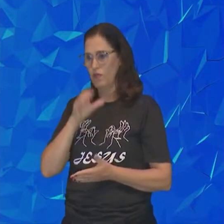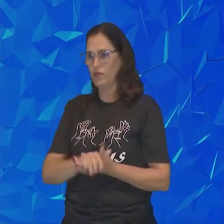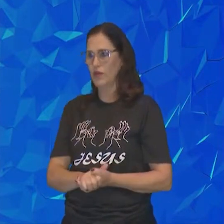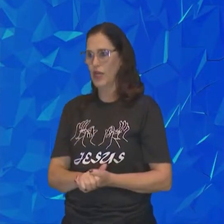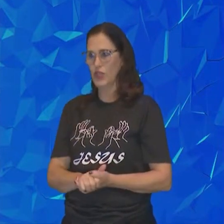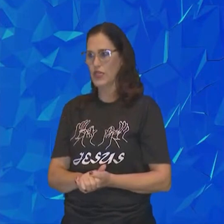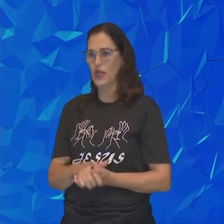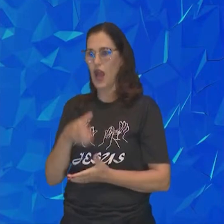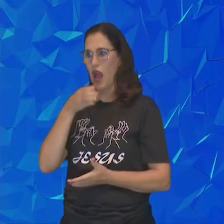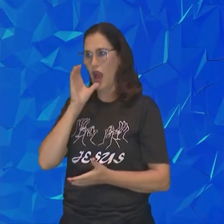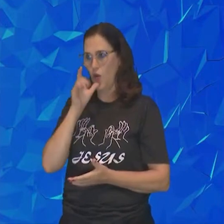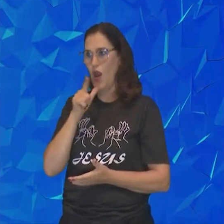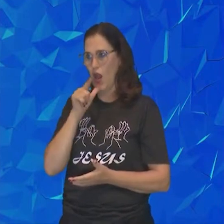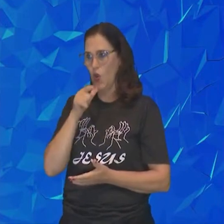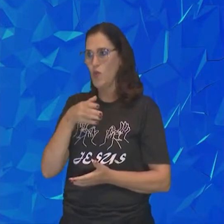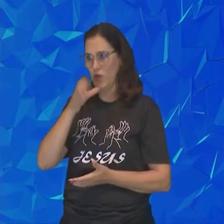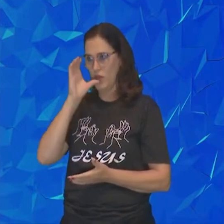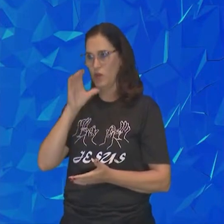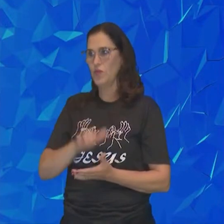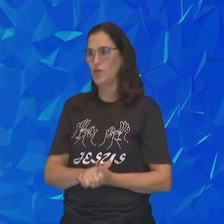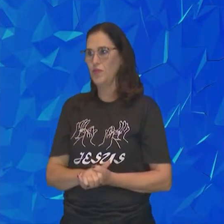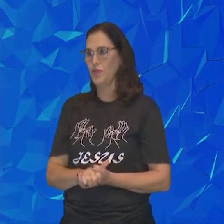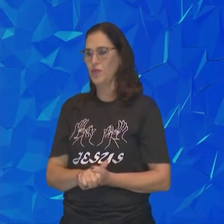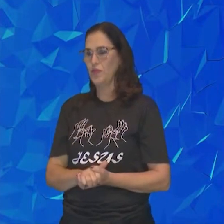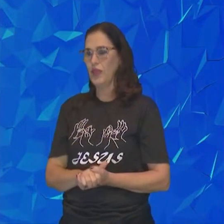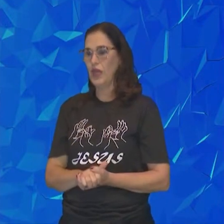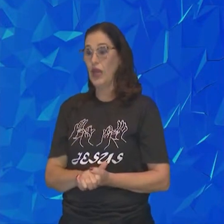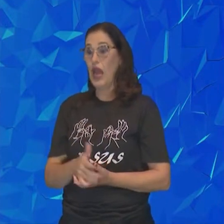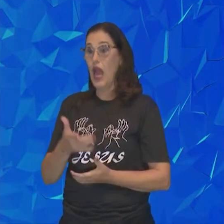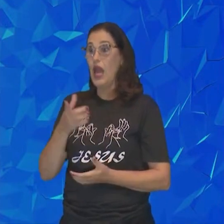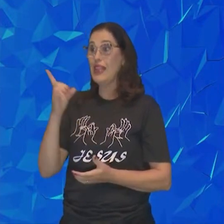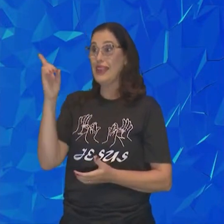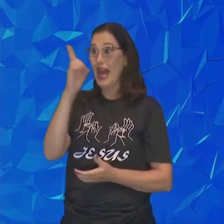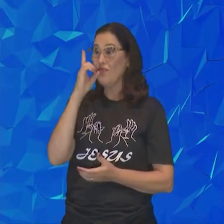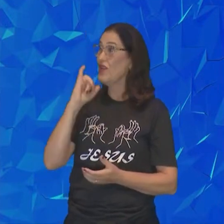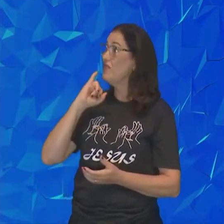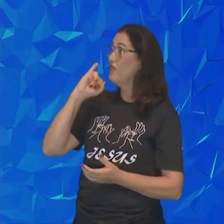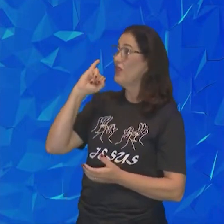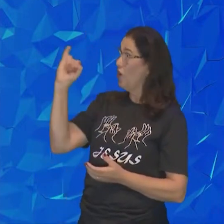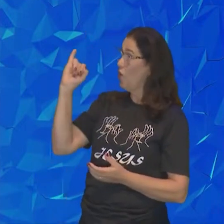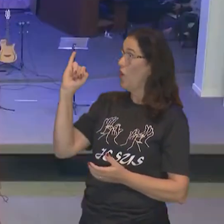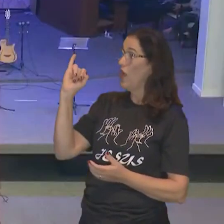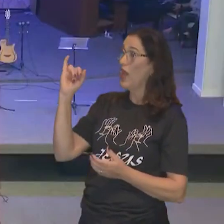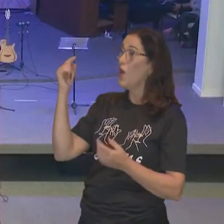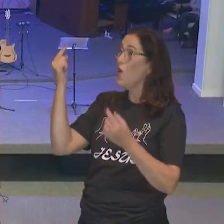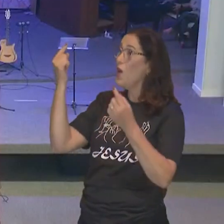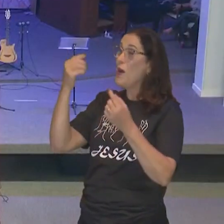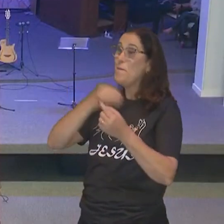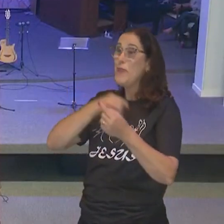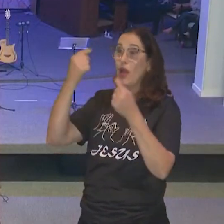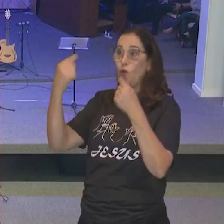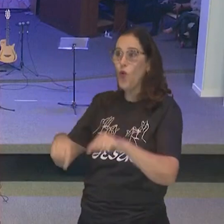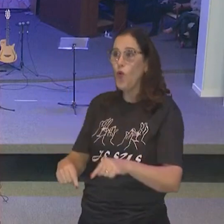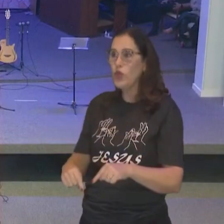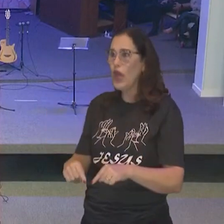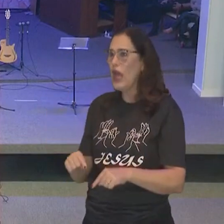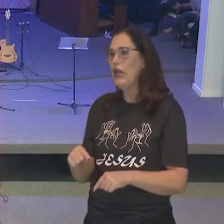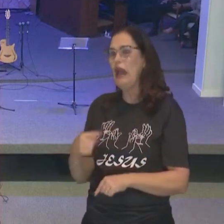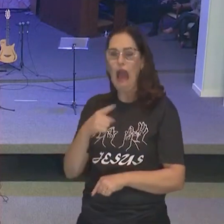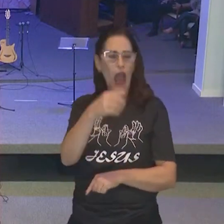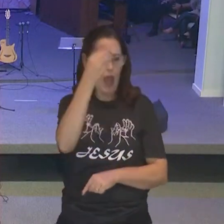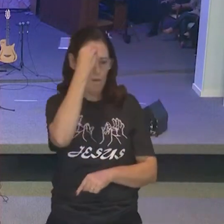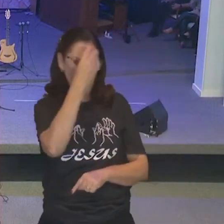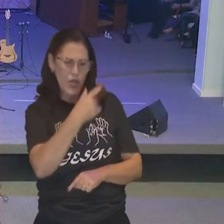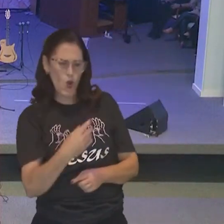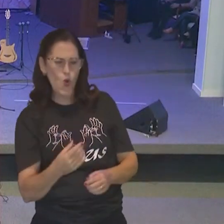Pequei contra o Senhor. Ele não disse assim, a culpa foi da mulher que ficou lá me dando